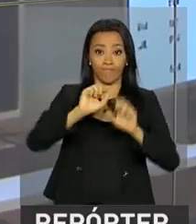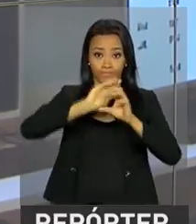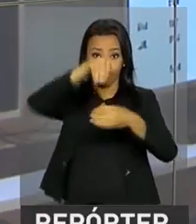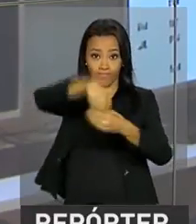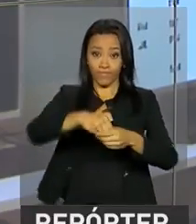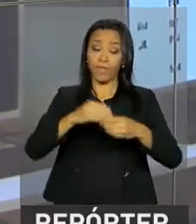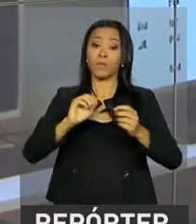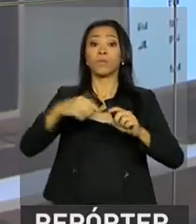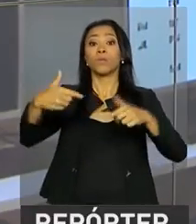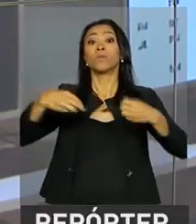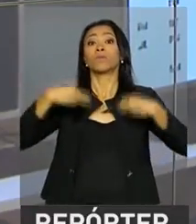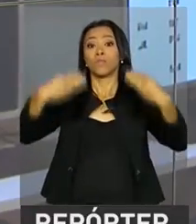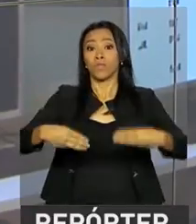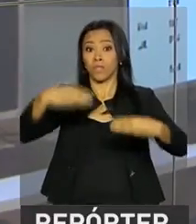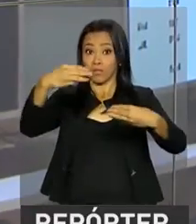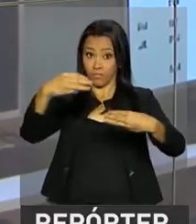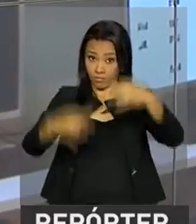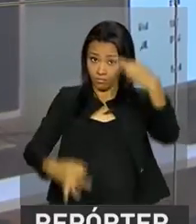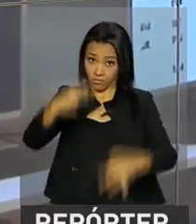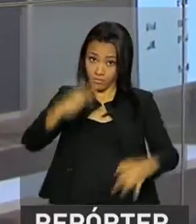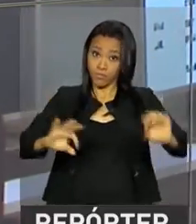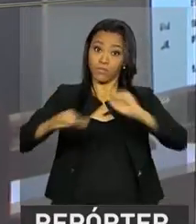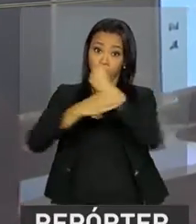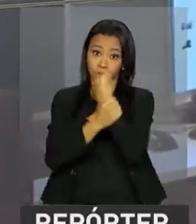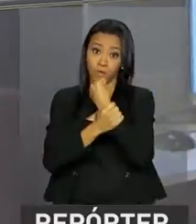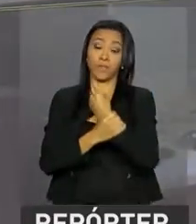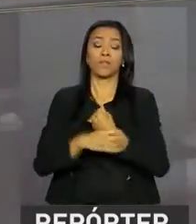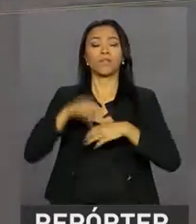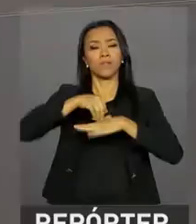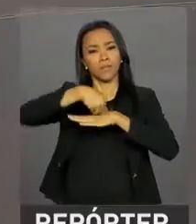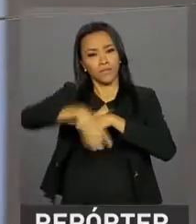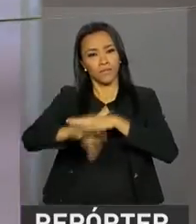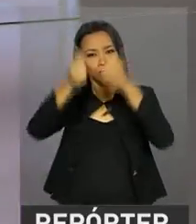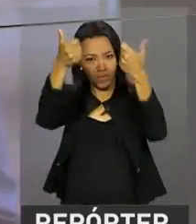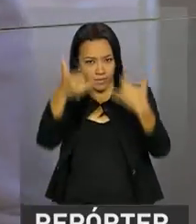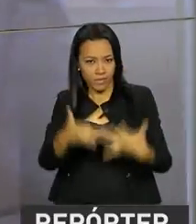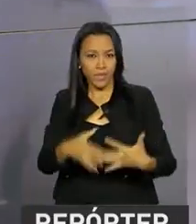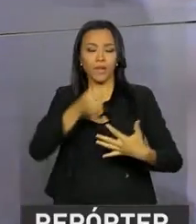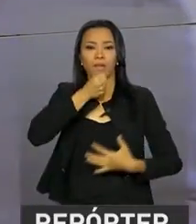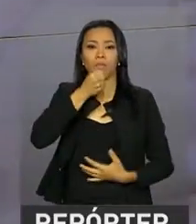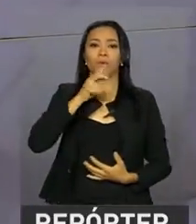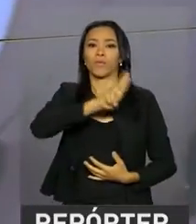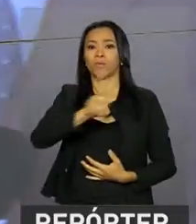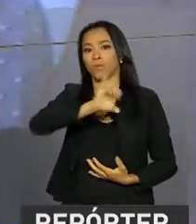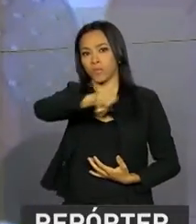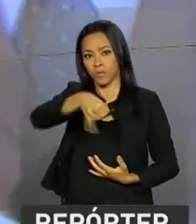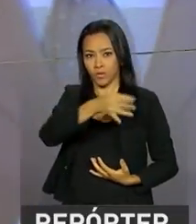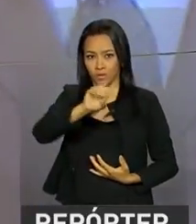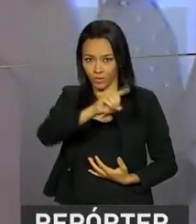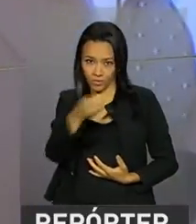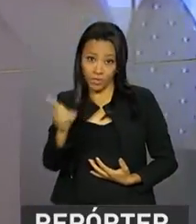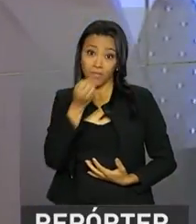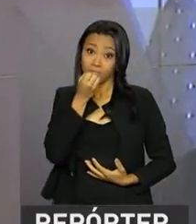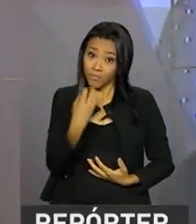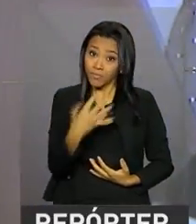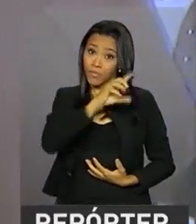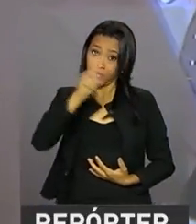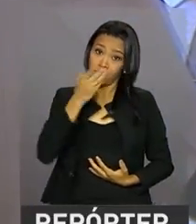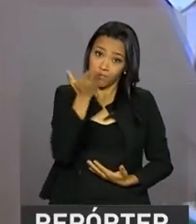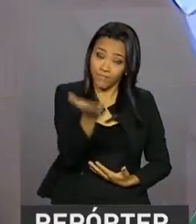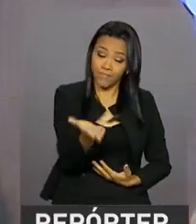pública o repórter joão pedro neto traz as informações ao vivo presente direto do palácio do planalto o joão tem outro bom dia para